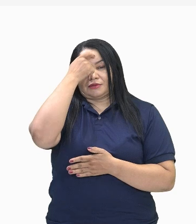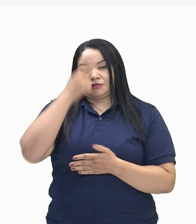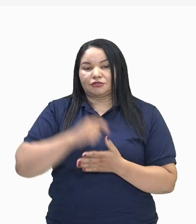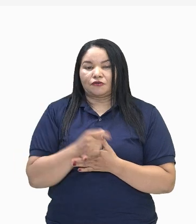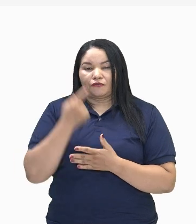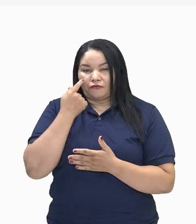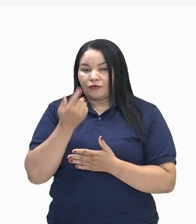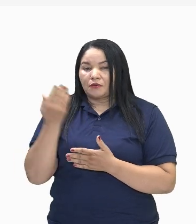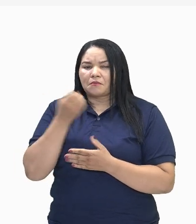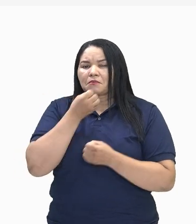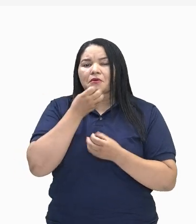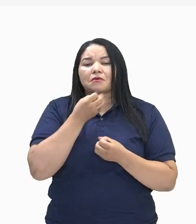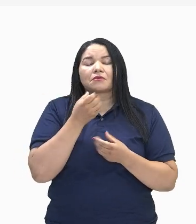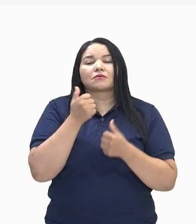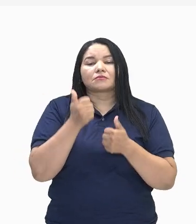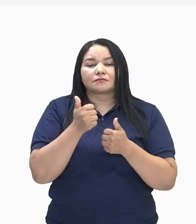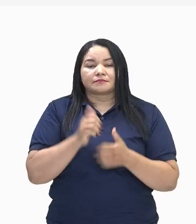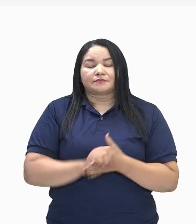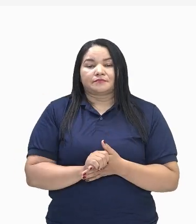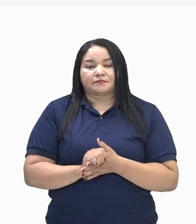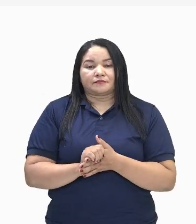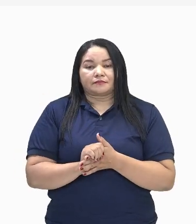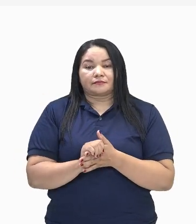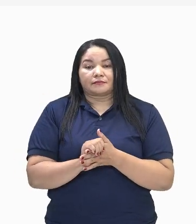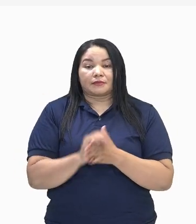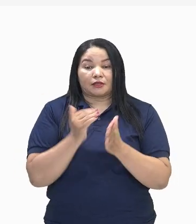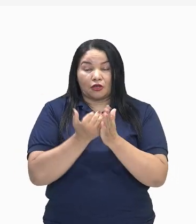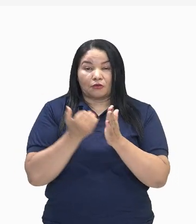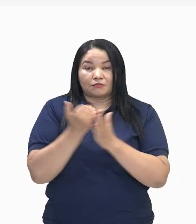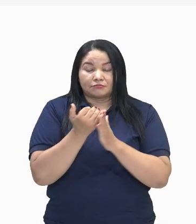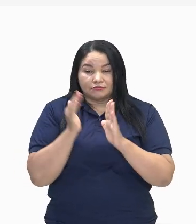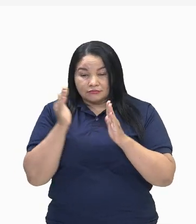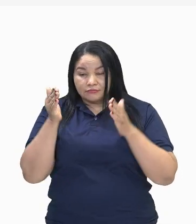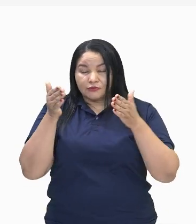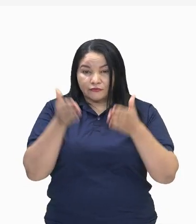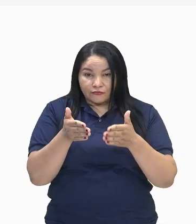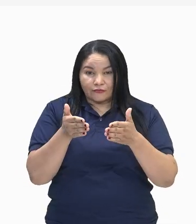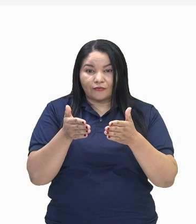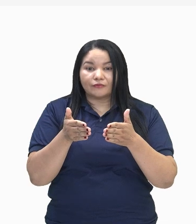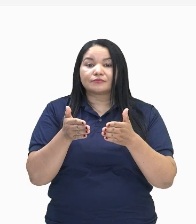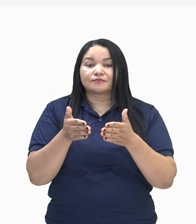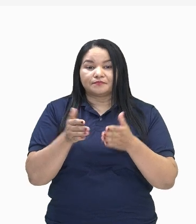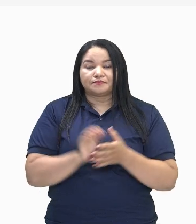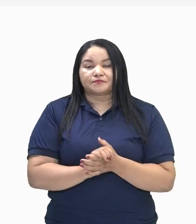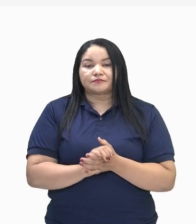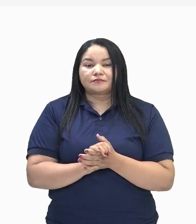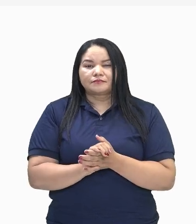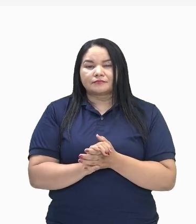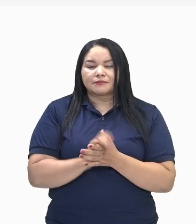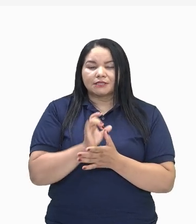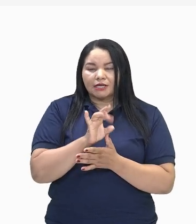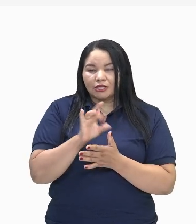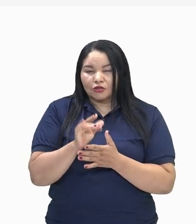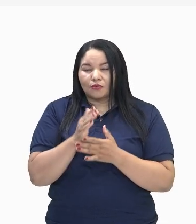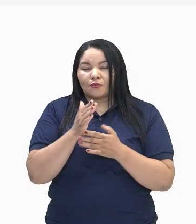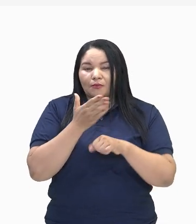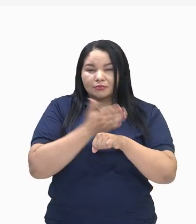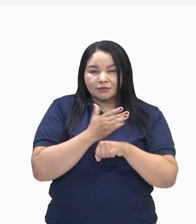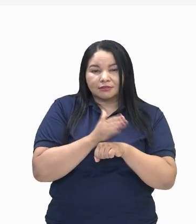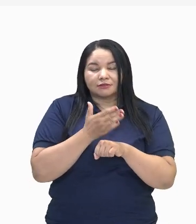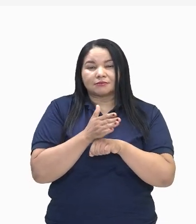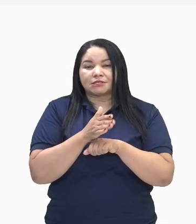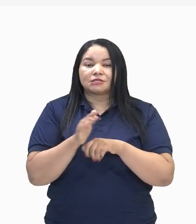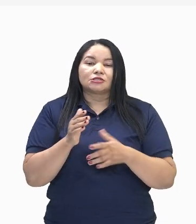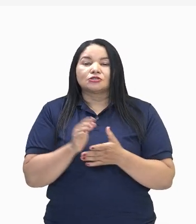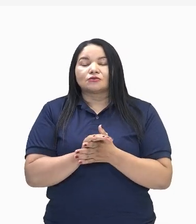os benefícios mentais: aumento da concentração e foco. Para cada série de exercício, né, que